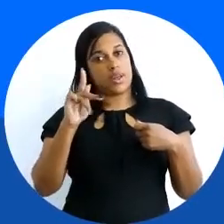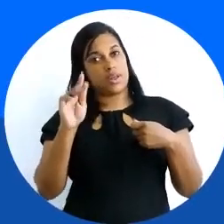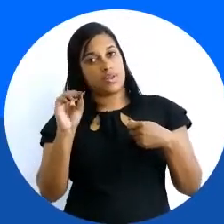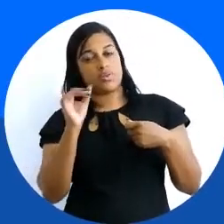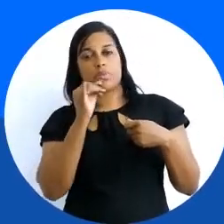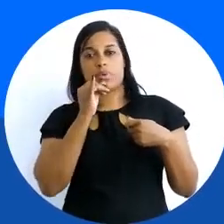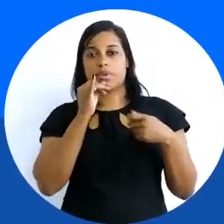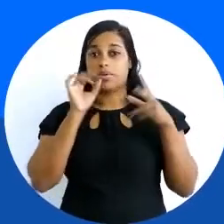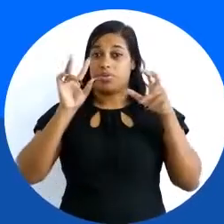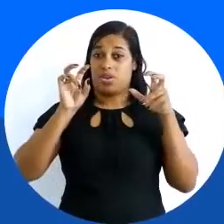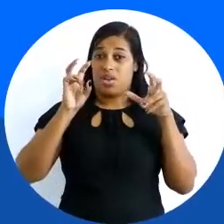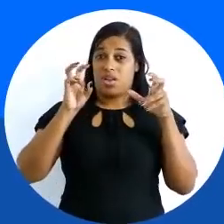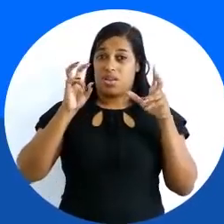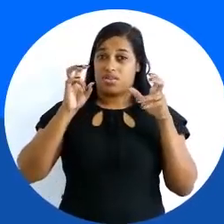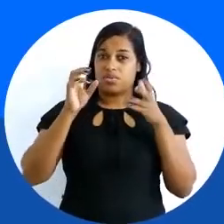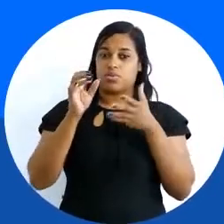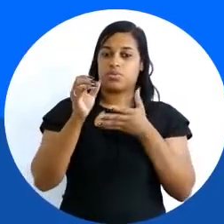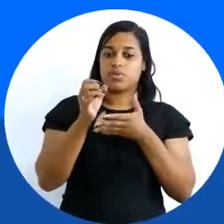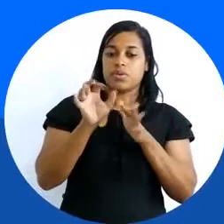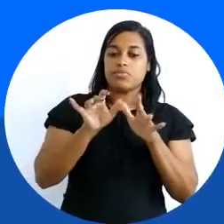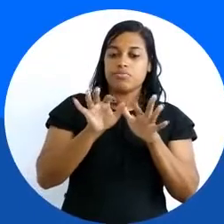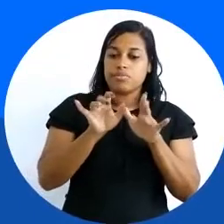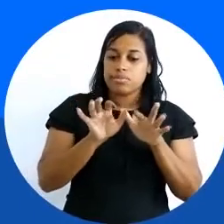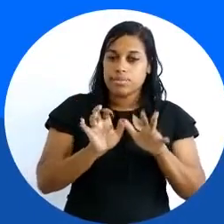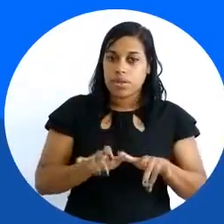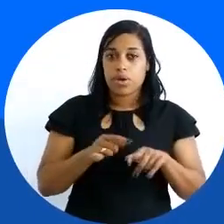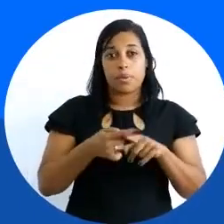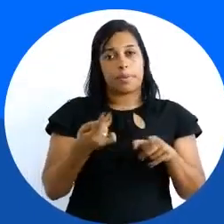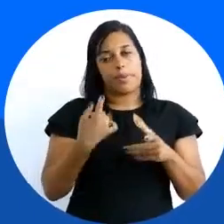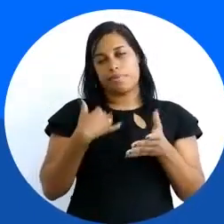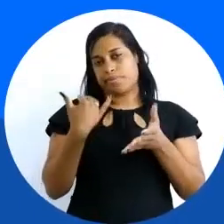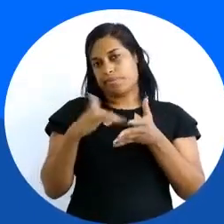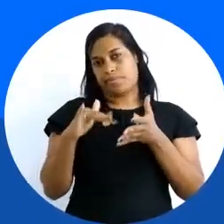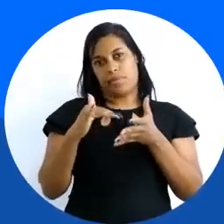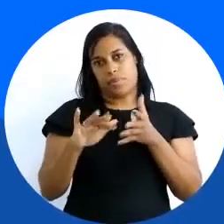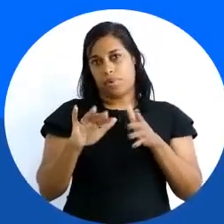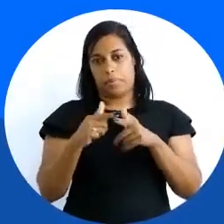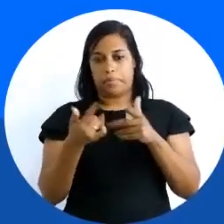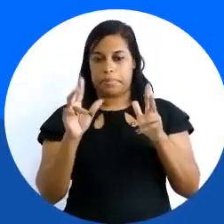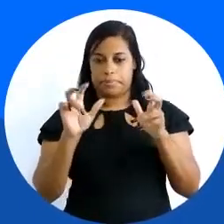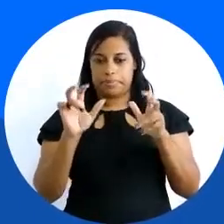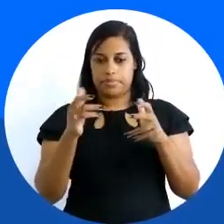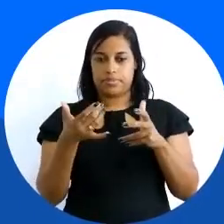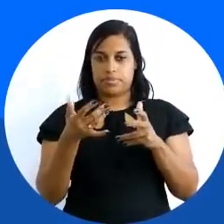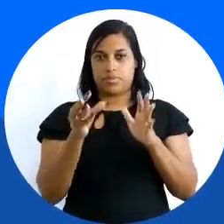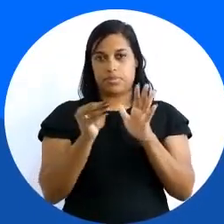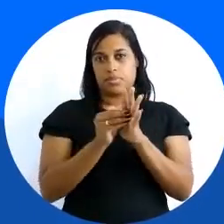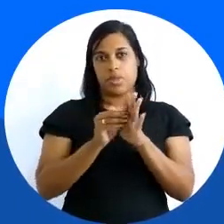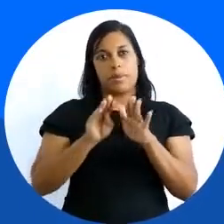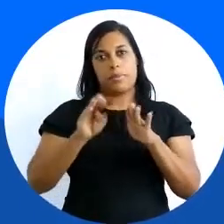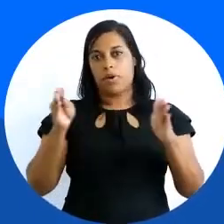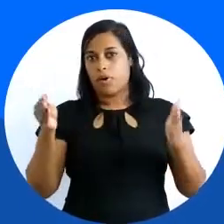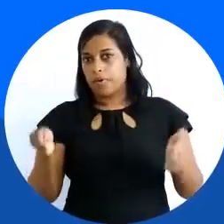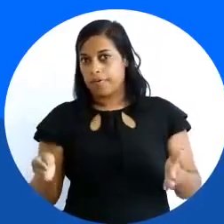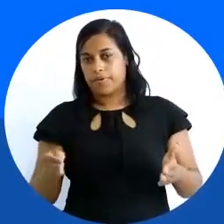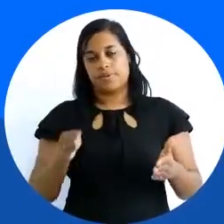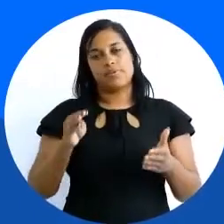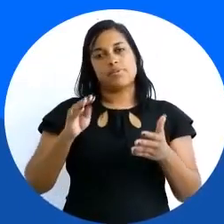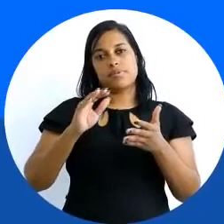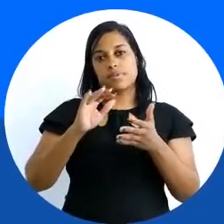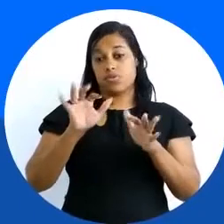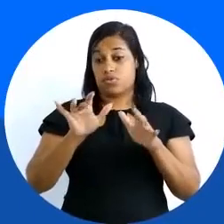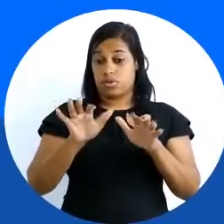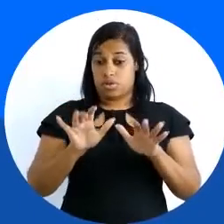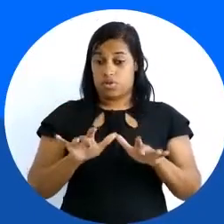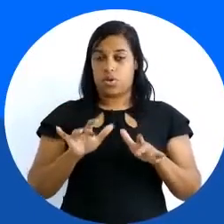o assunto é escritórios, mas eu posso colocar escritórios móveis,